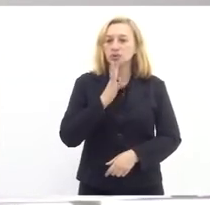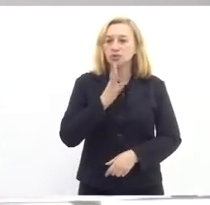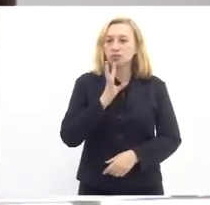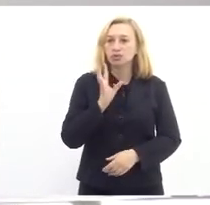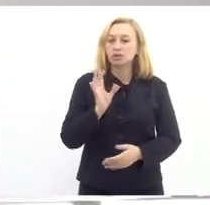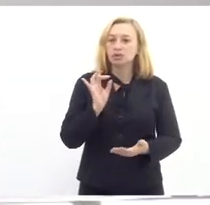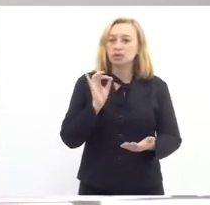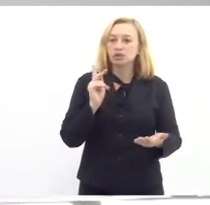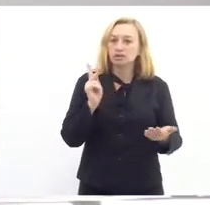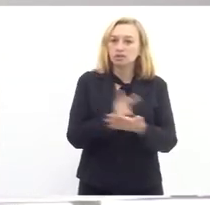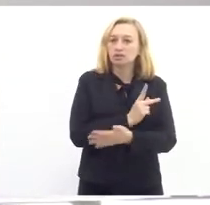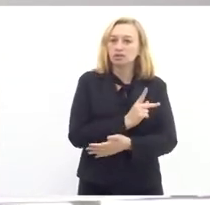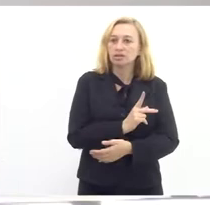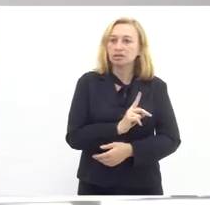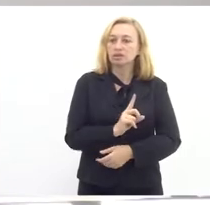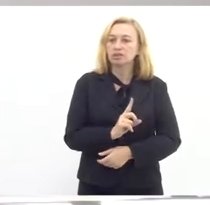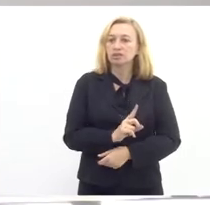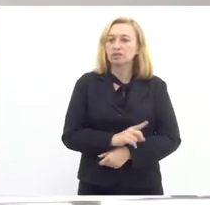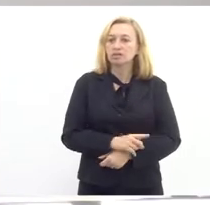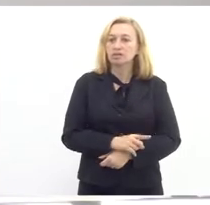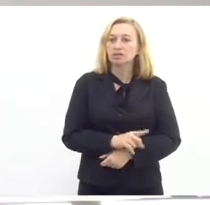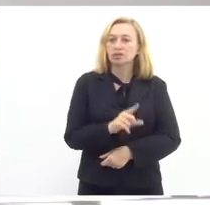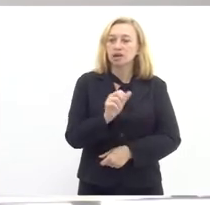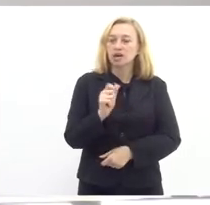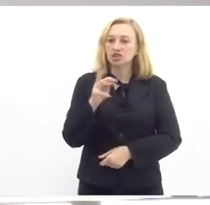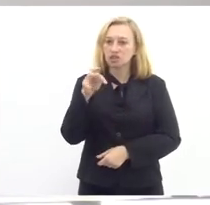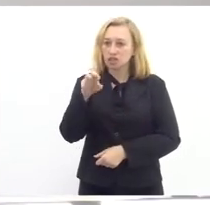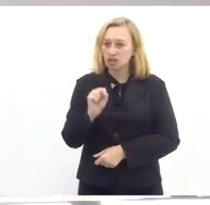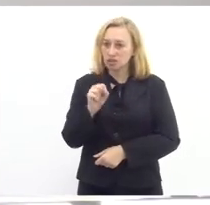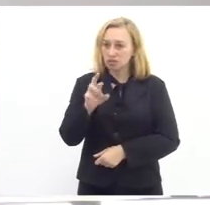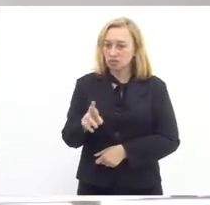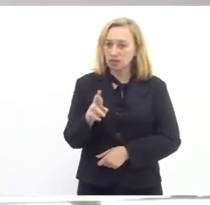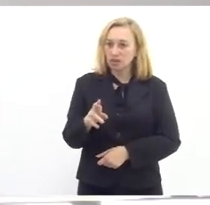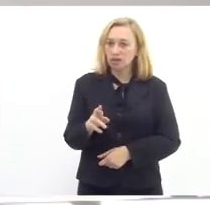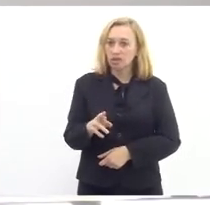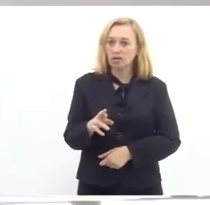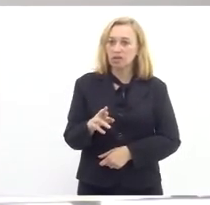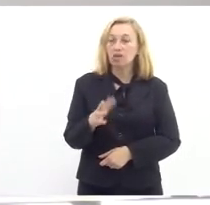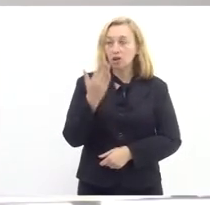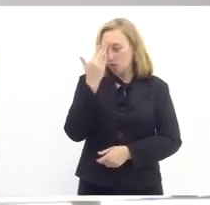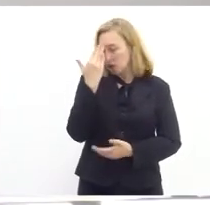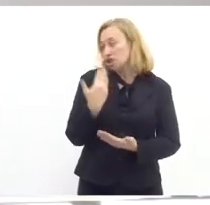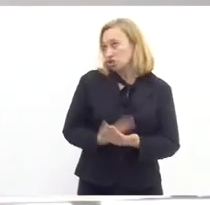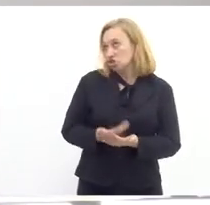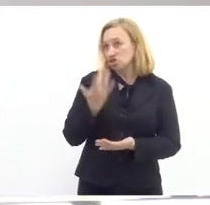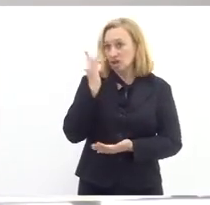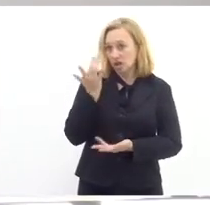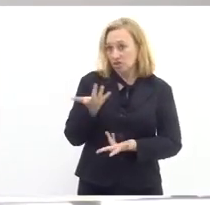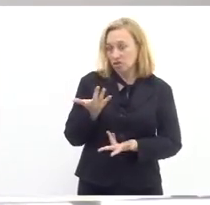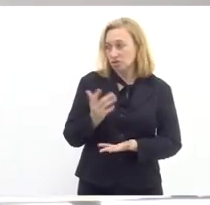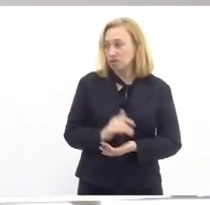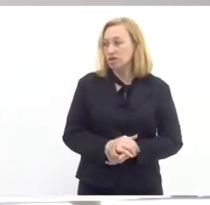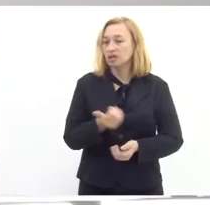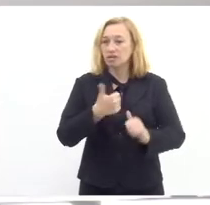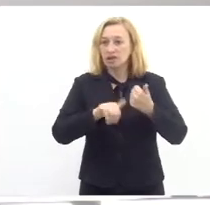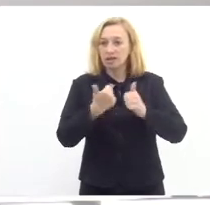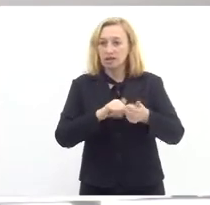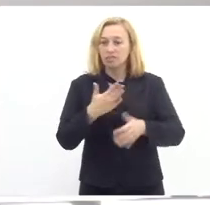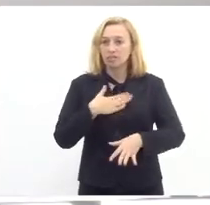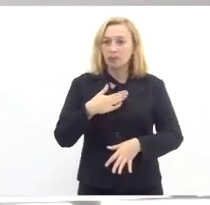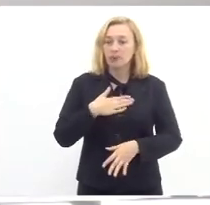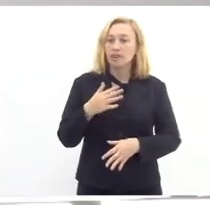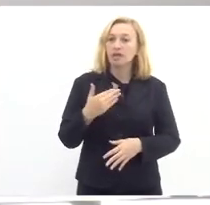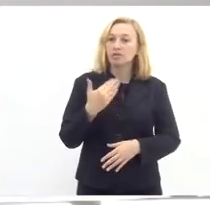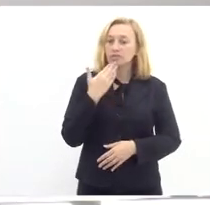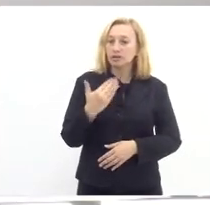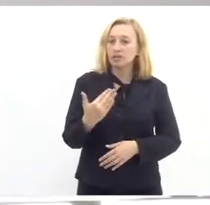estava acontecendo e determinou que a Getransp, deve ter sido dessa forma, acredito eu, né, na minha avaliação, nobres deputados,